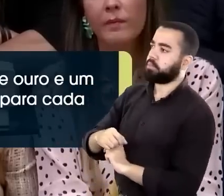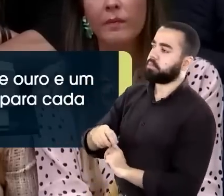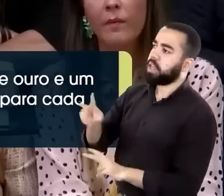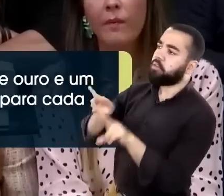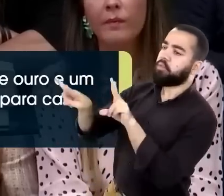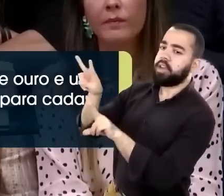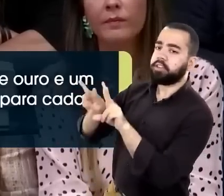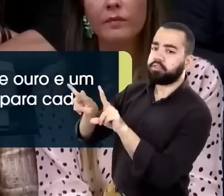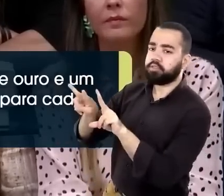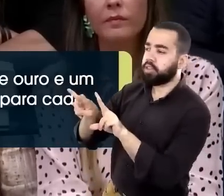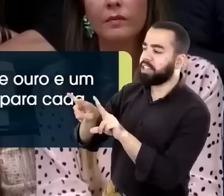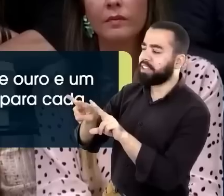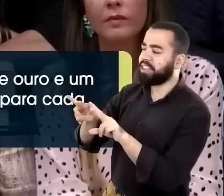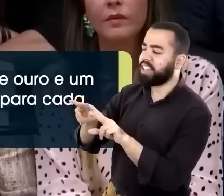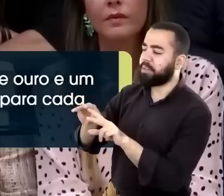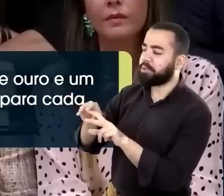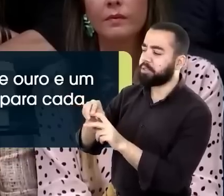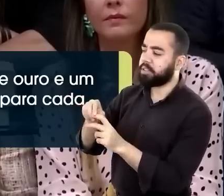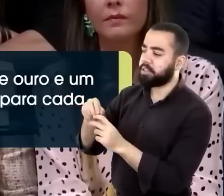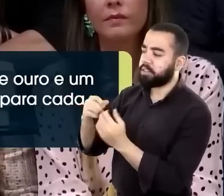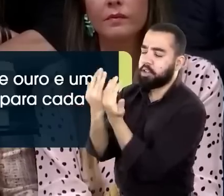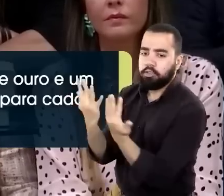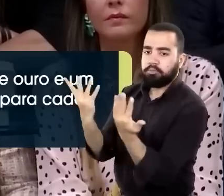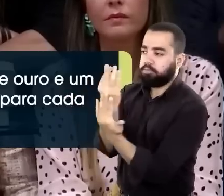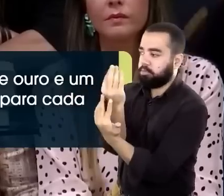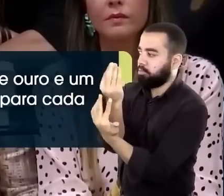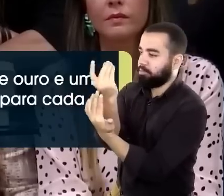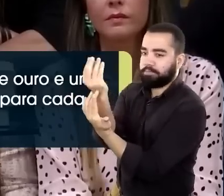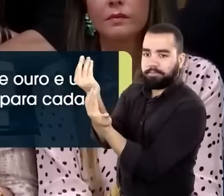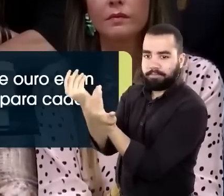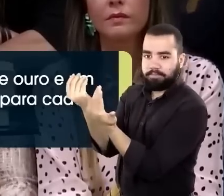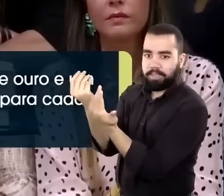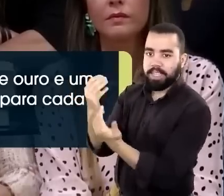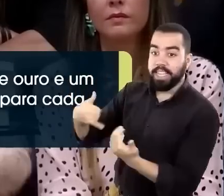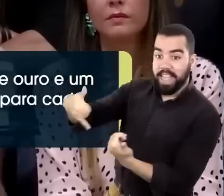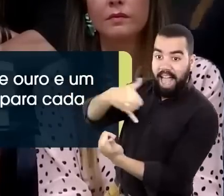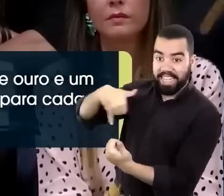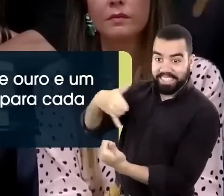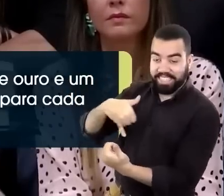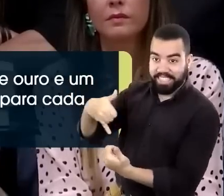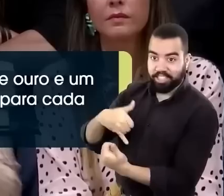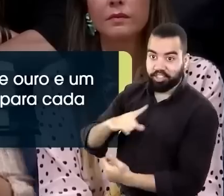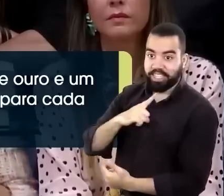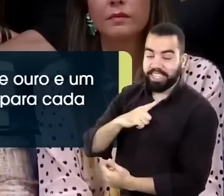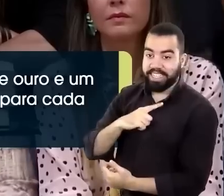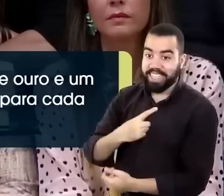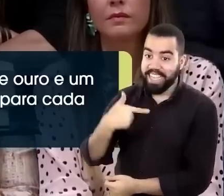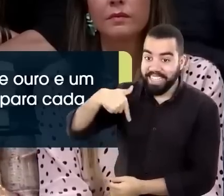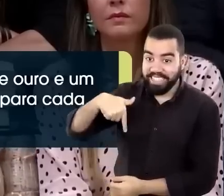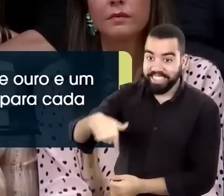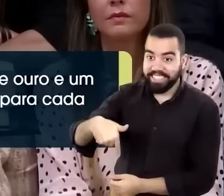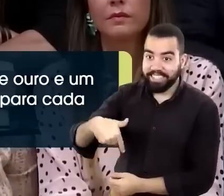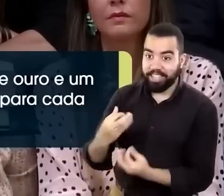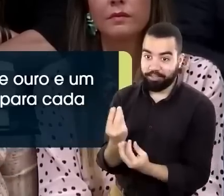um candelabro todo de ouro e um vaso de azeite em cima com as suas sete lâmpadas e sete